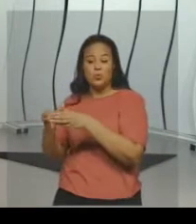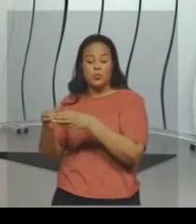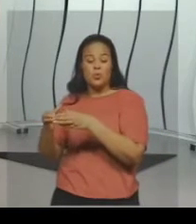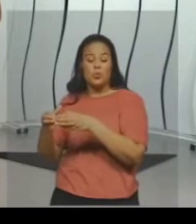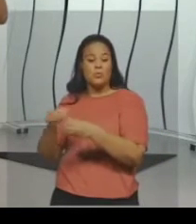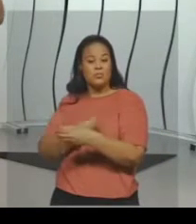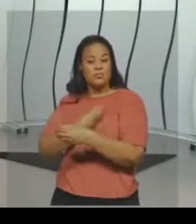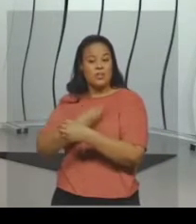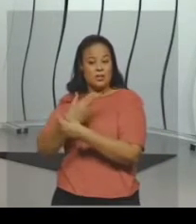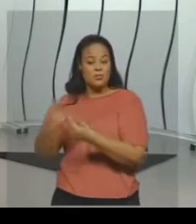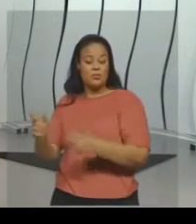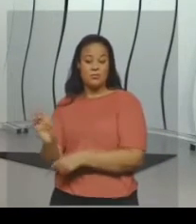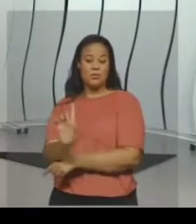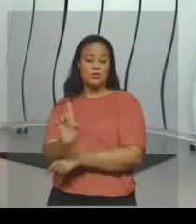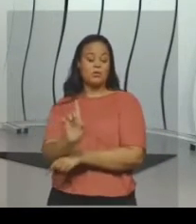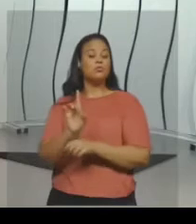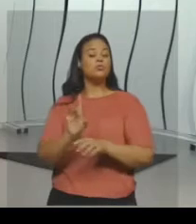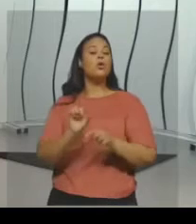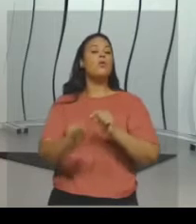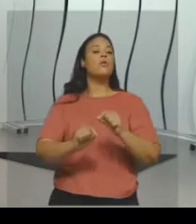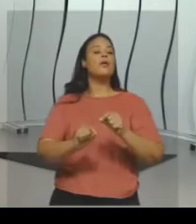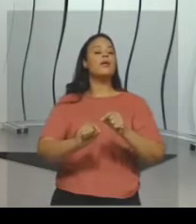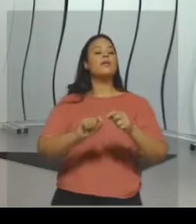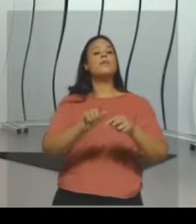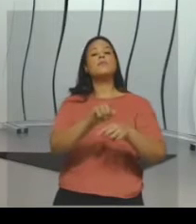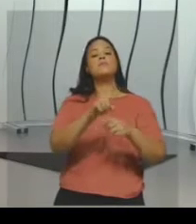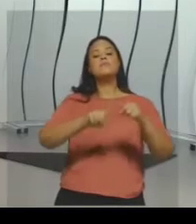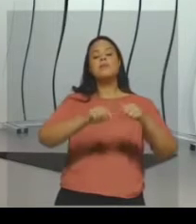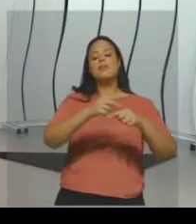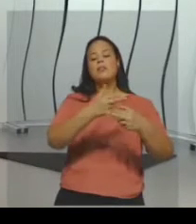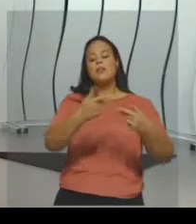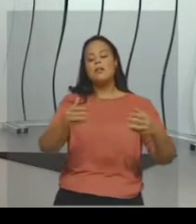troca de material genético, certo?